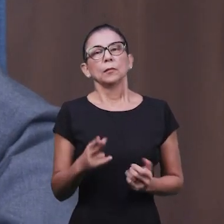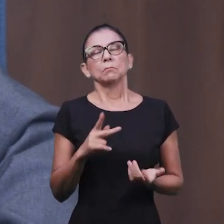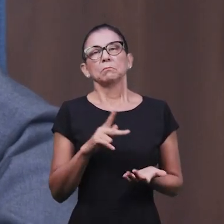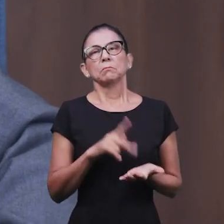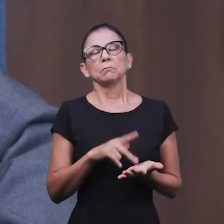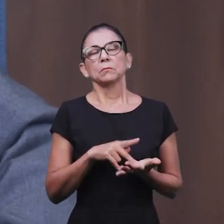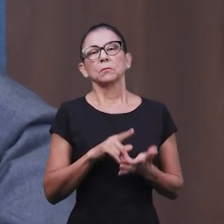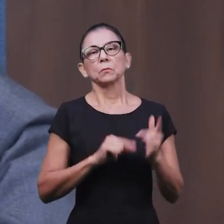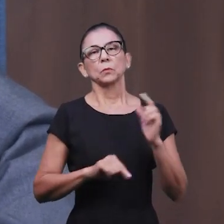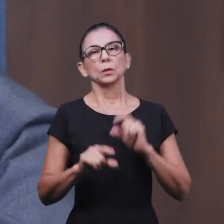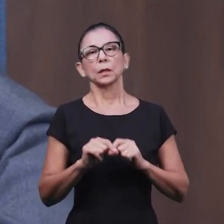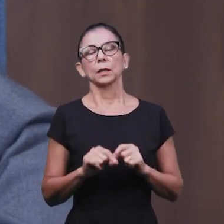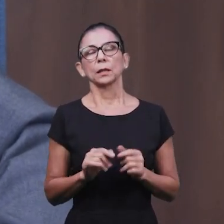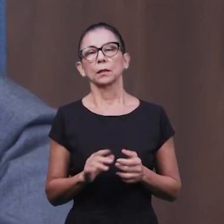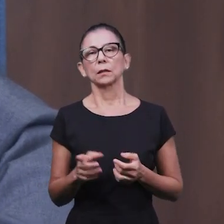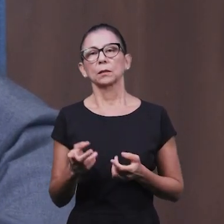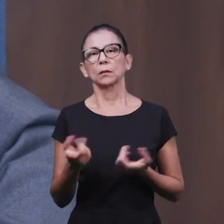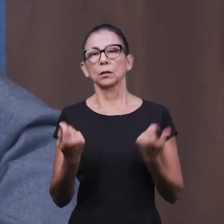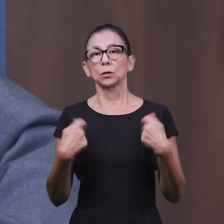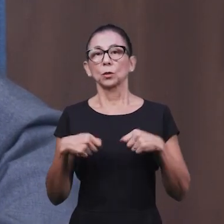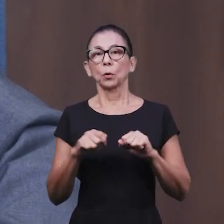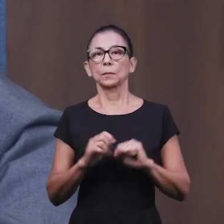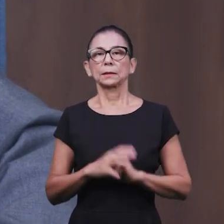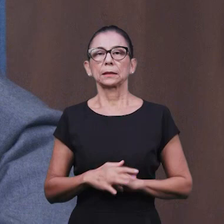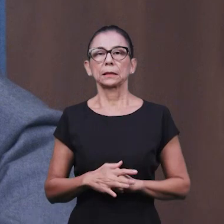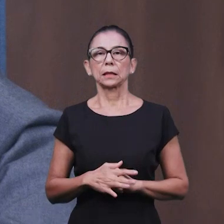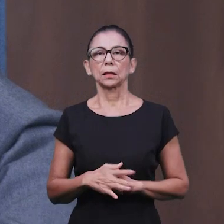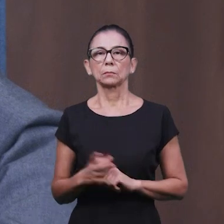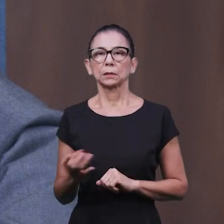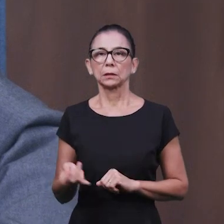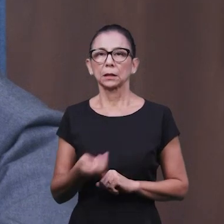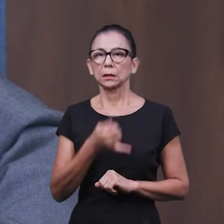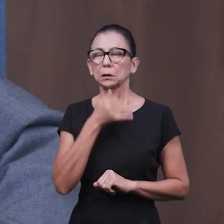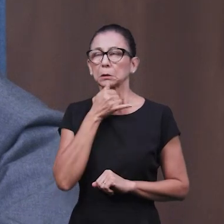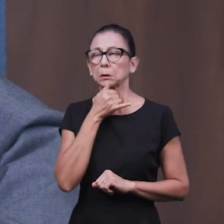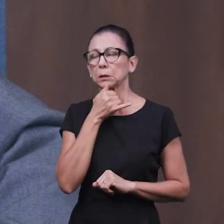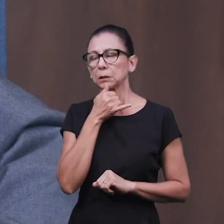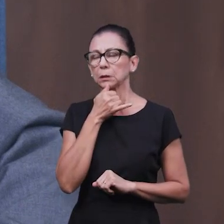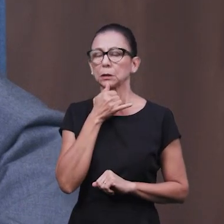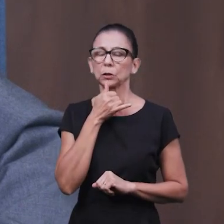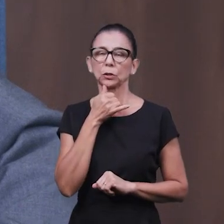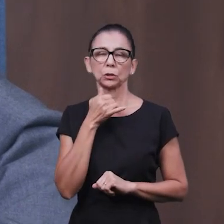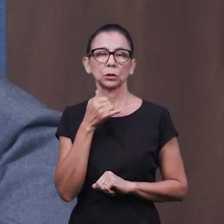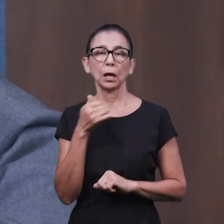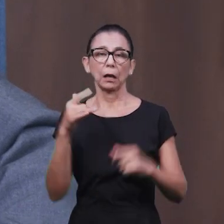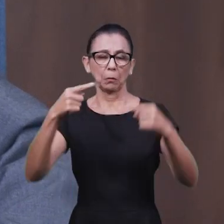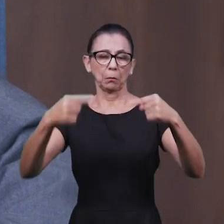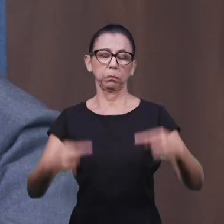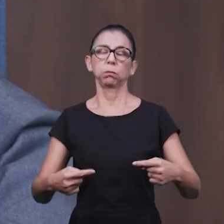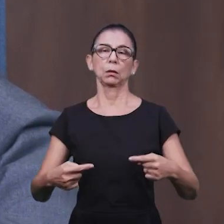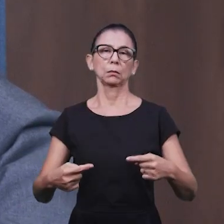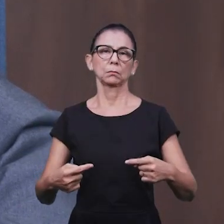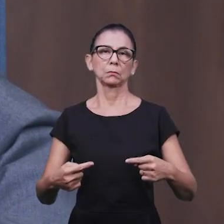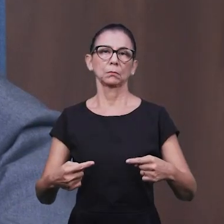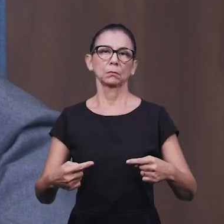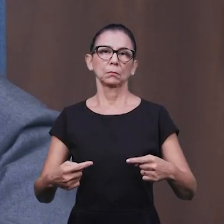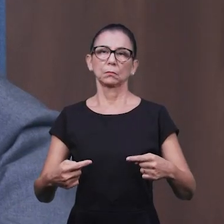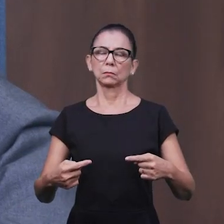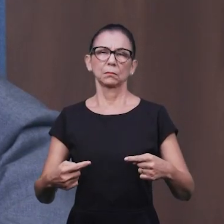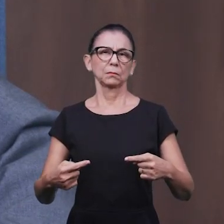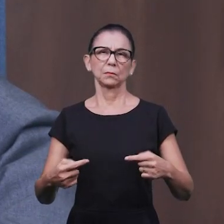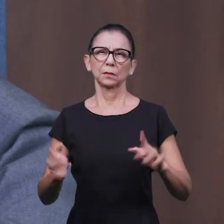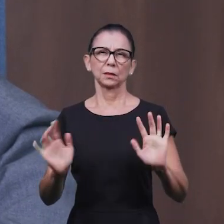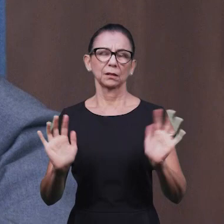verdade, nós não precisamos estar abatidos por causa de oposições que